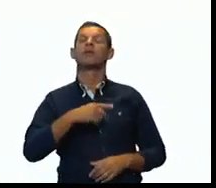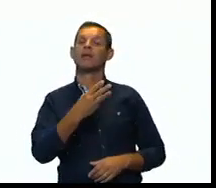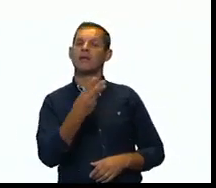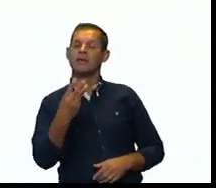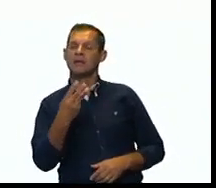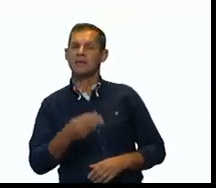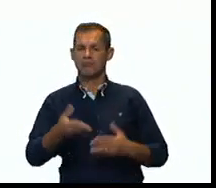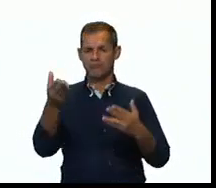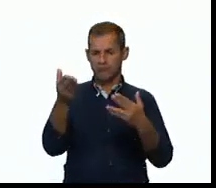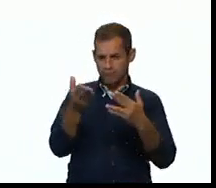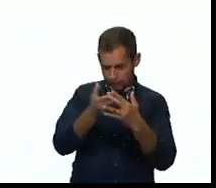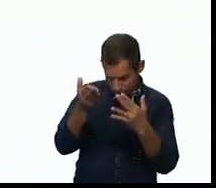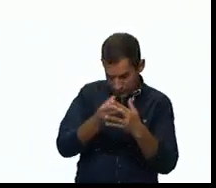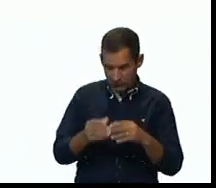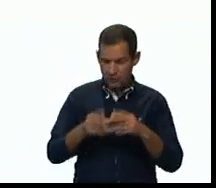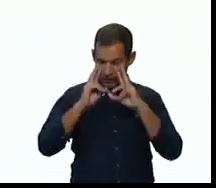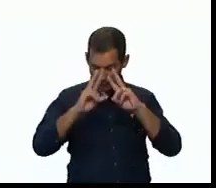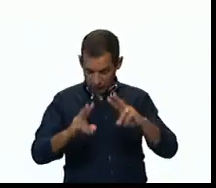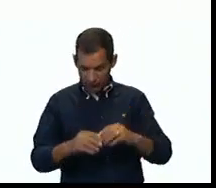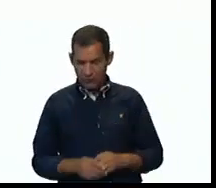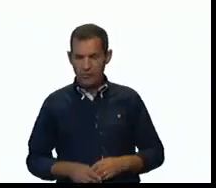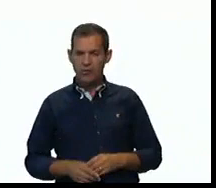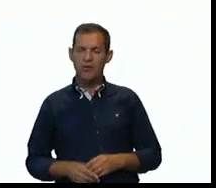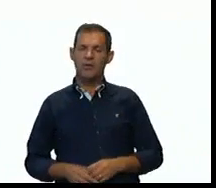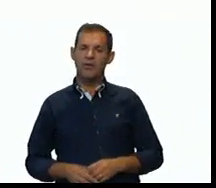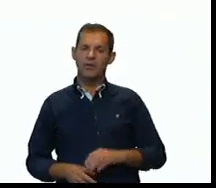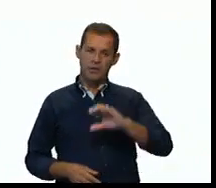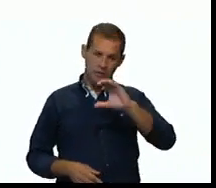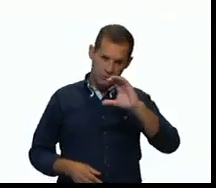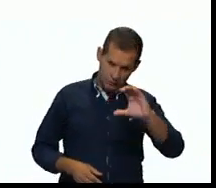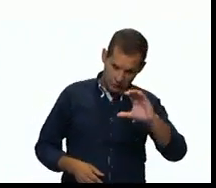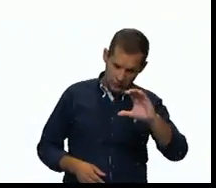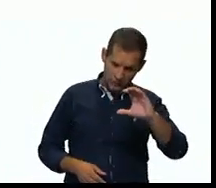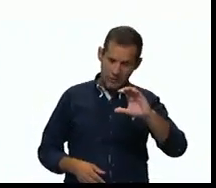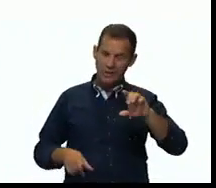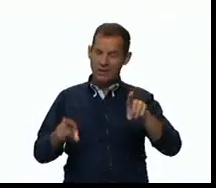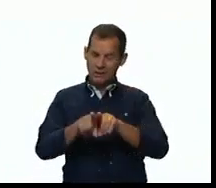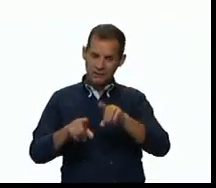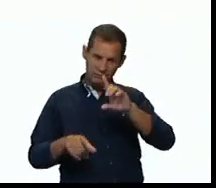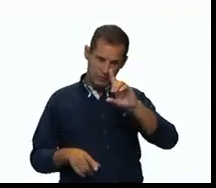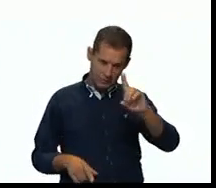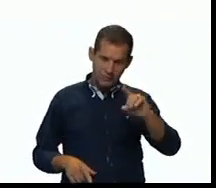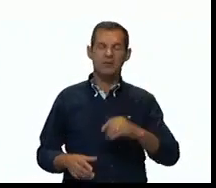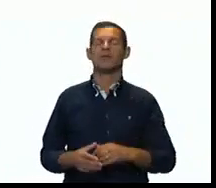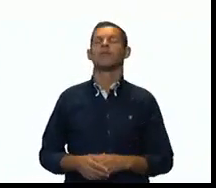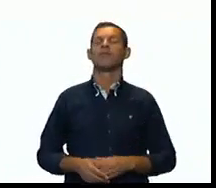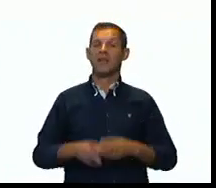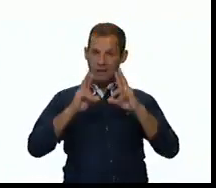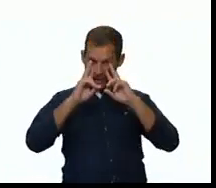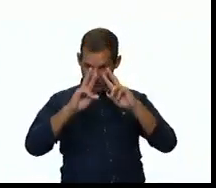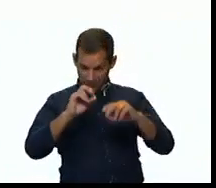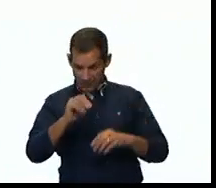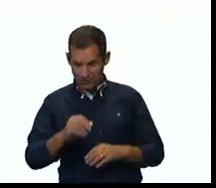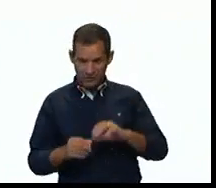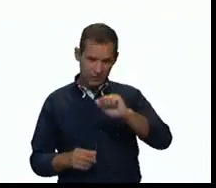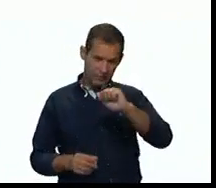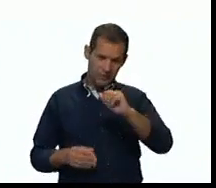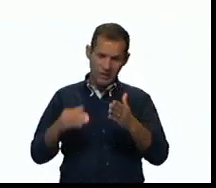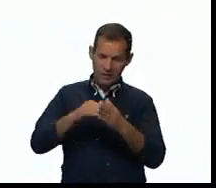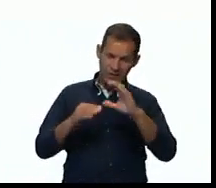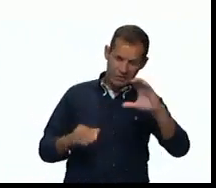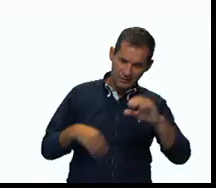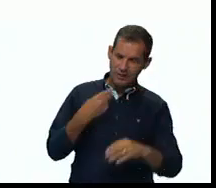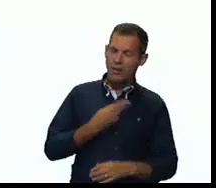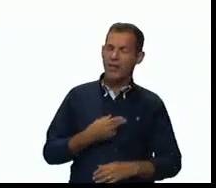3 intervalos. Ó, aqui o ponto C e aqui o ponto D. Observe que de A a C,